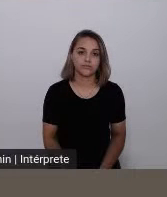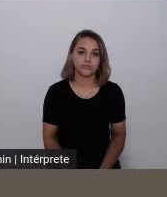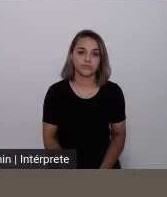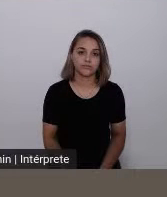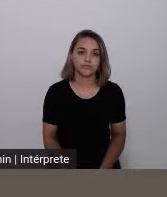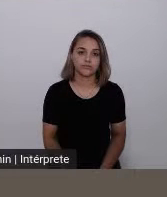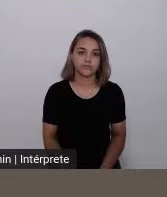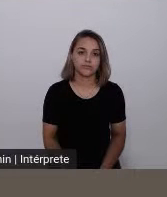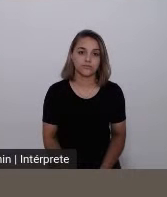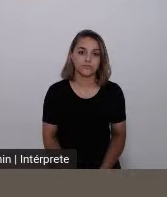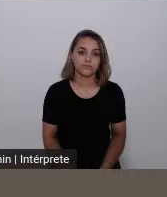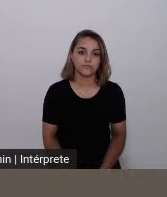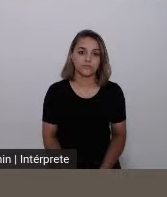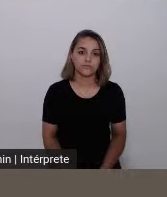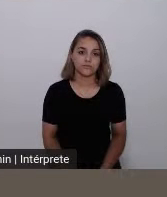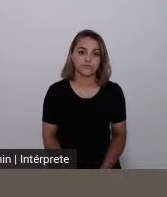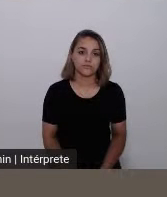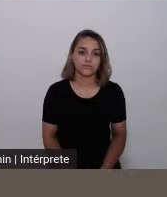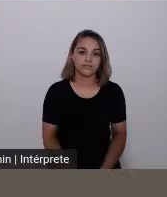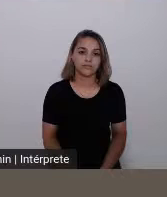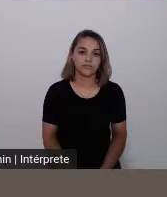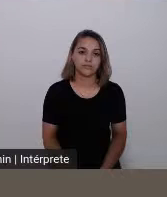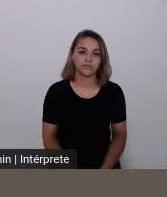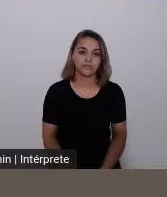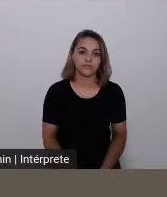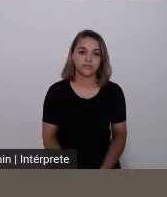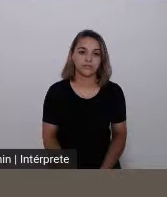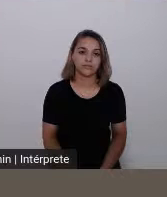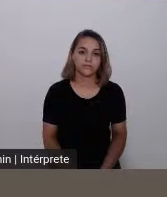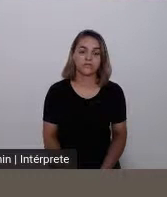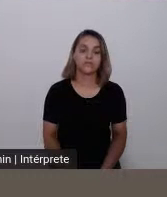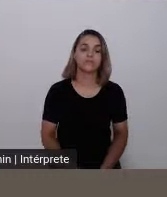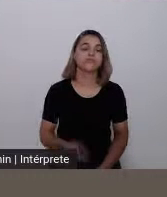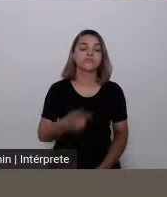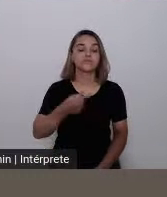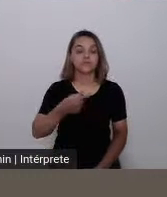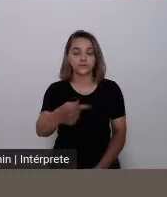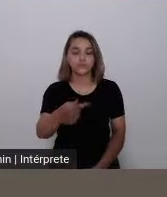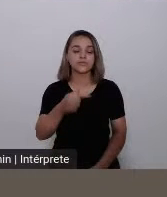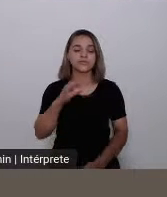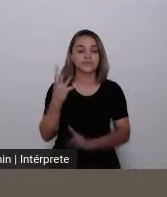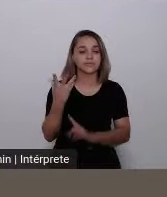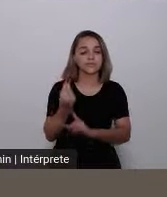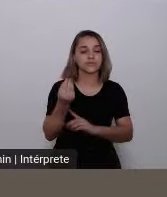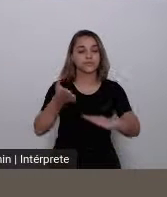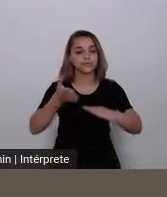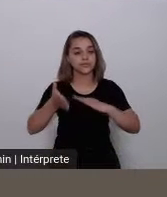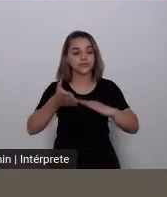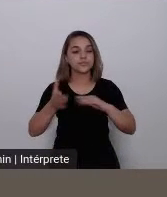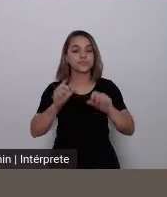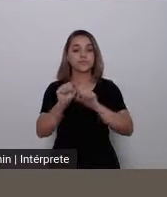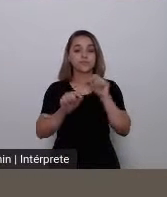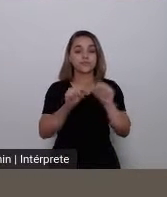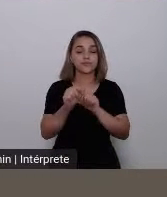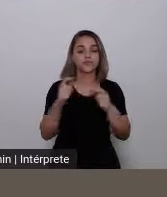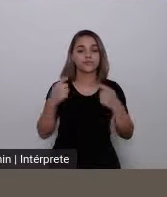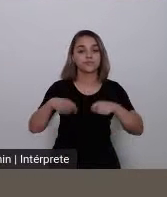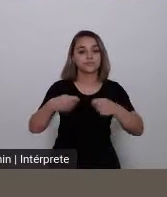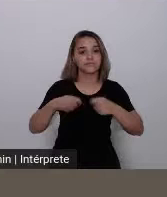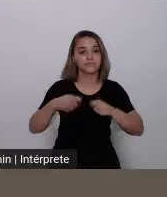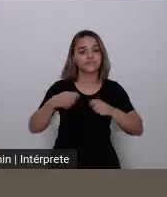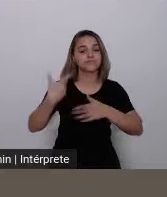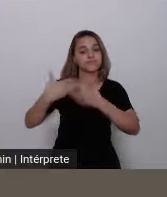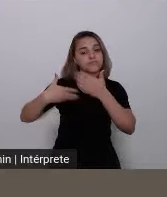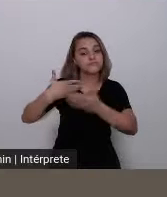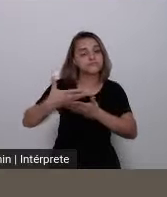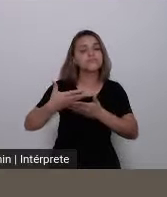Vamos lá. Da Semana Futurista à Semana de Arte Moderna. Como preâmbulo problemático, talvez seja necessário rever como estamos respondendo ao longo dos encontros a uma